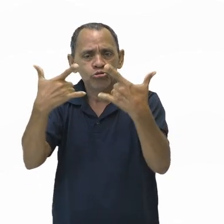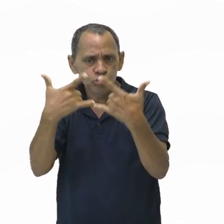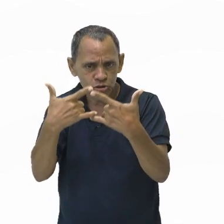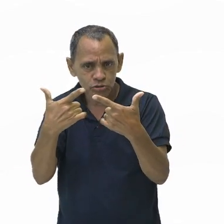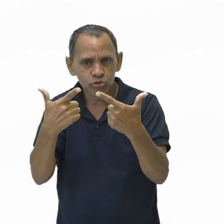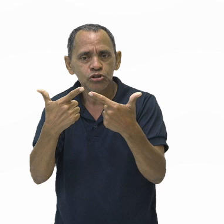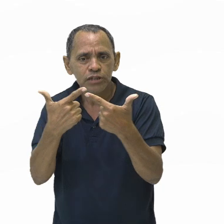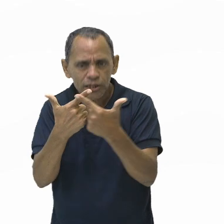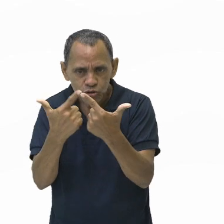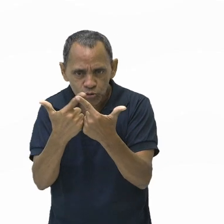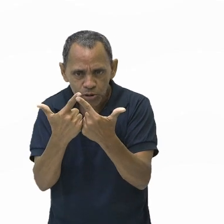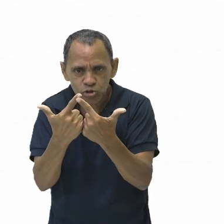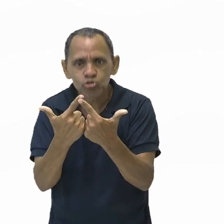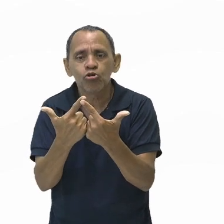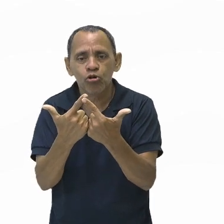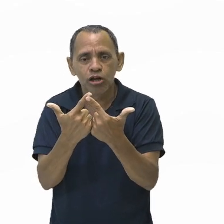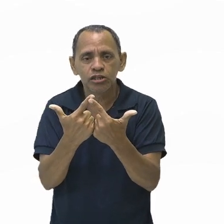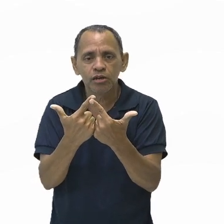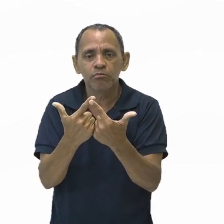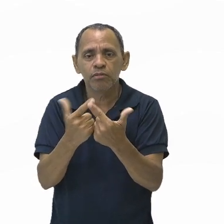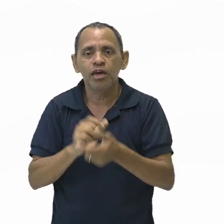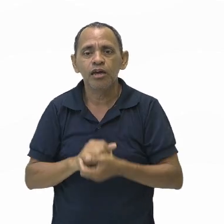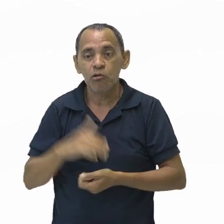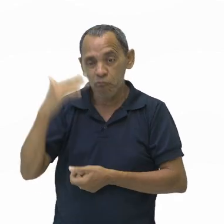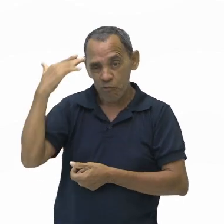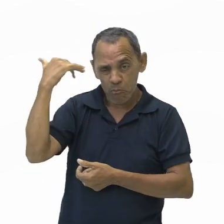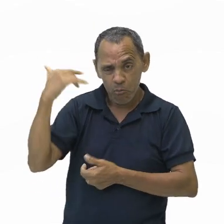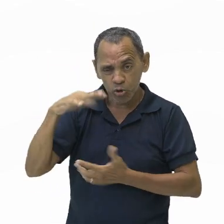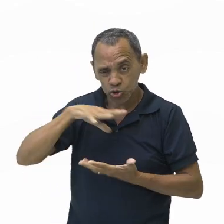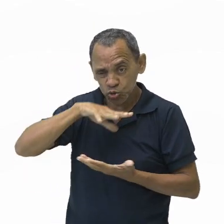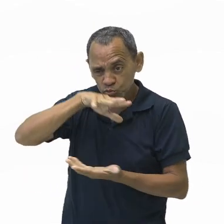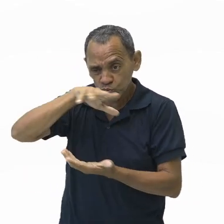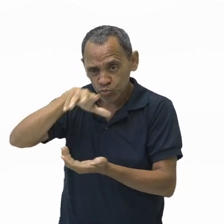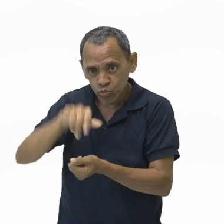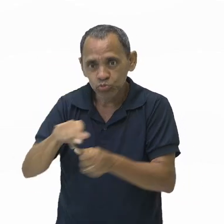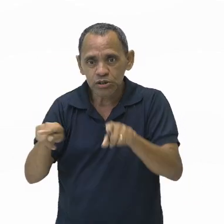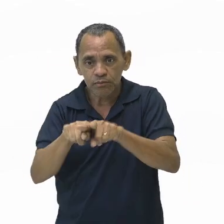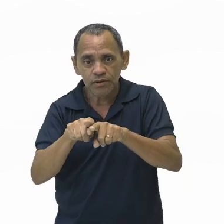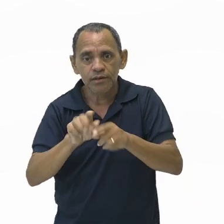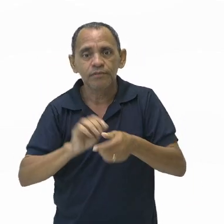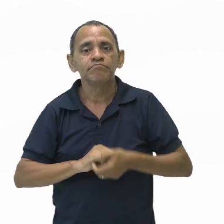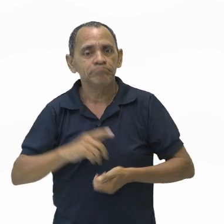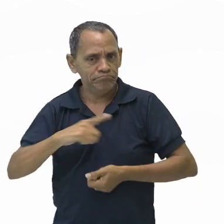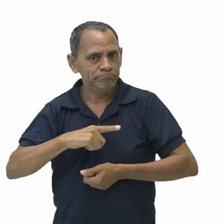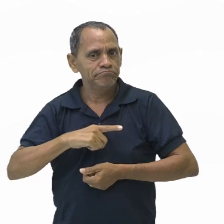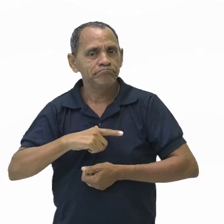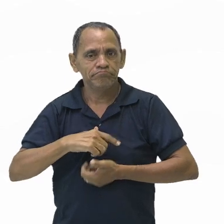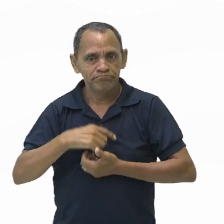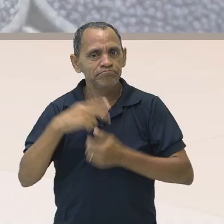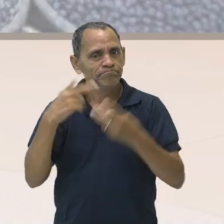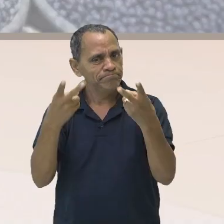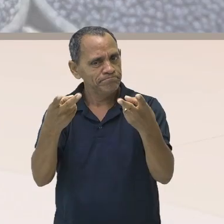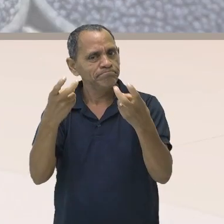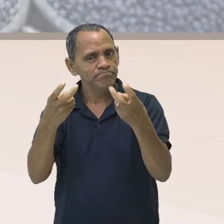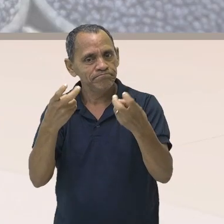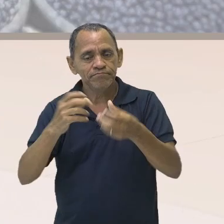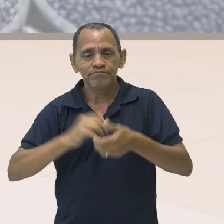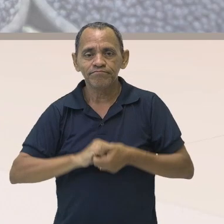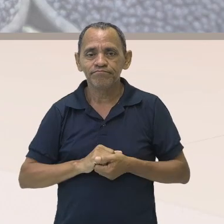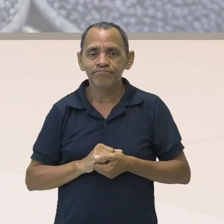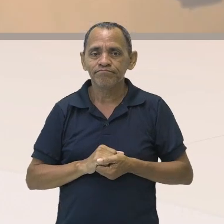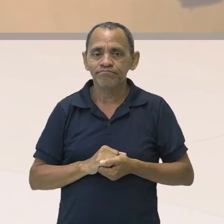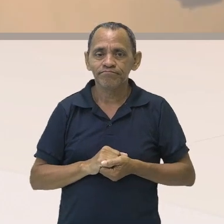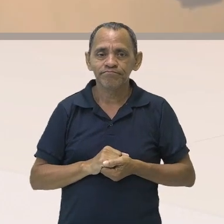território amazonense, né, da capital aqui do estado do Amazonas, também tem sido muito vista nesse sentido. Vamos